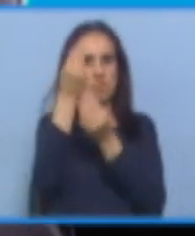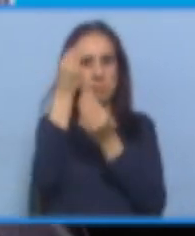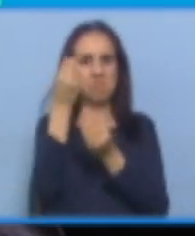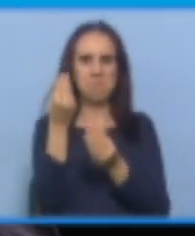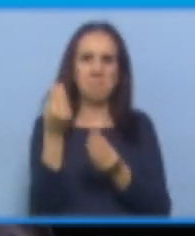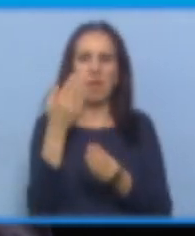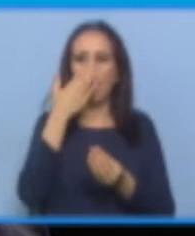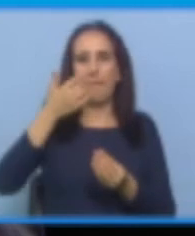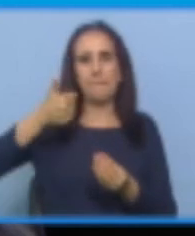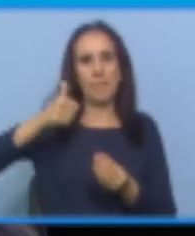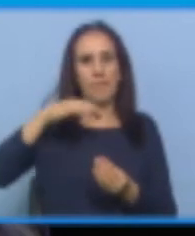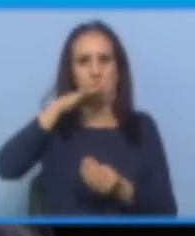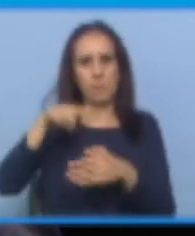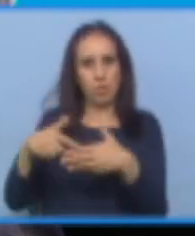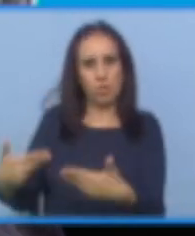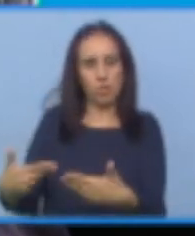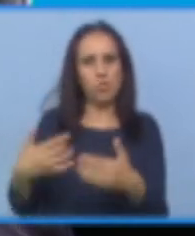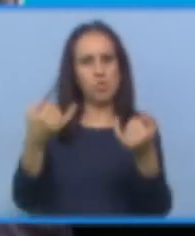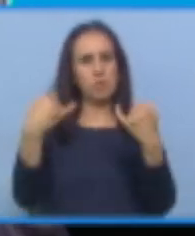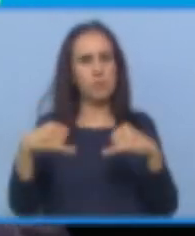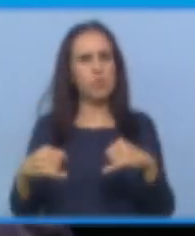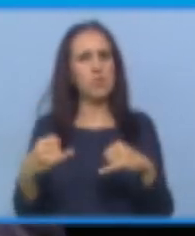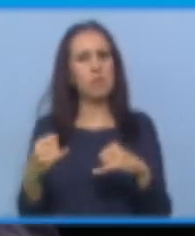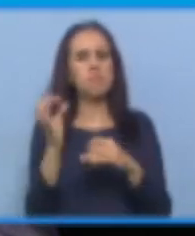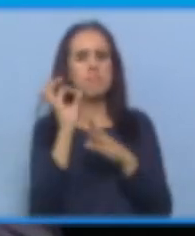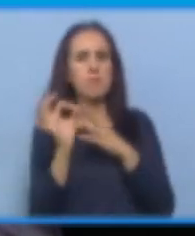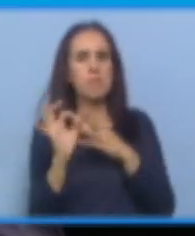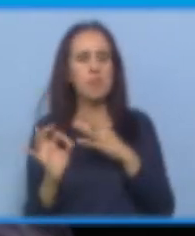pouco a radiografia das famílias de hoje, alguns traços